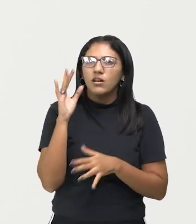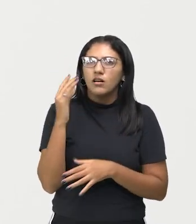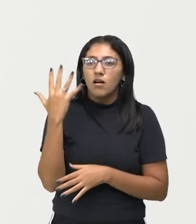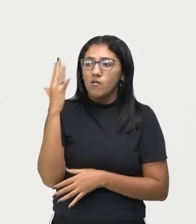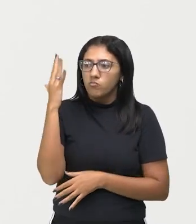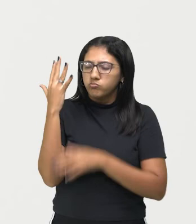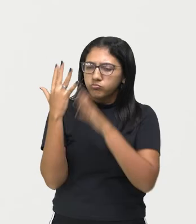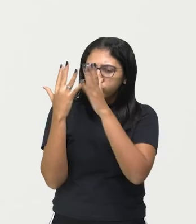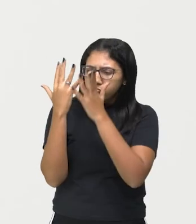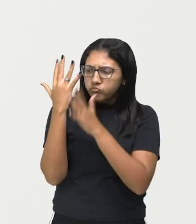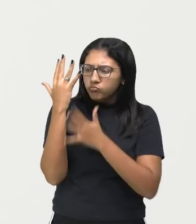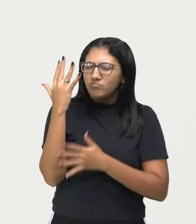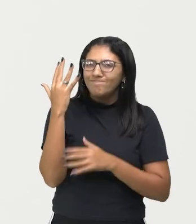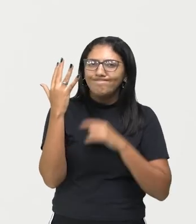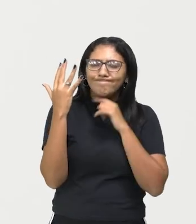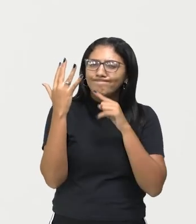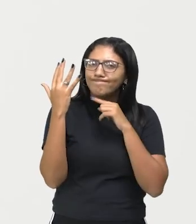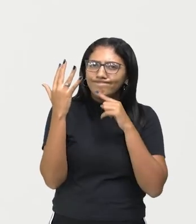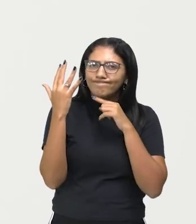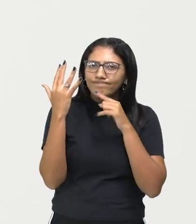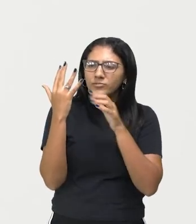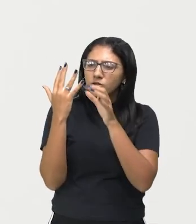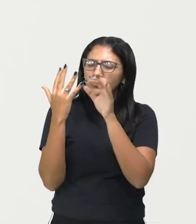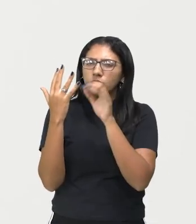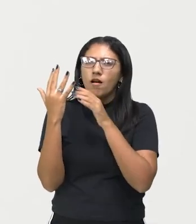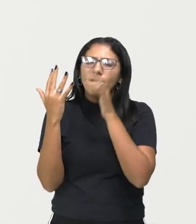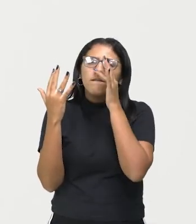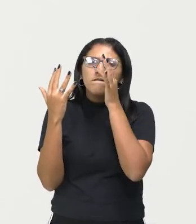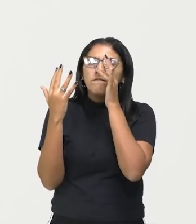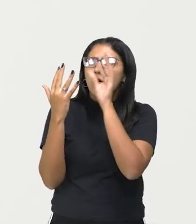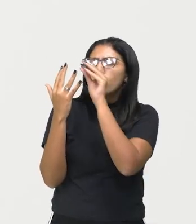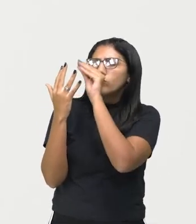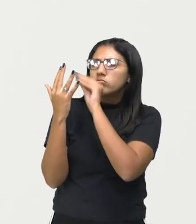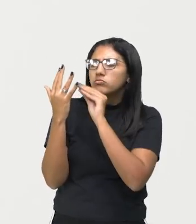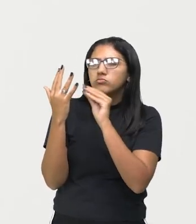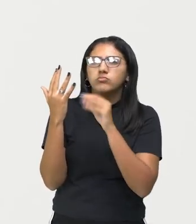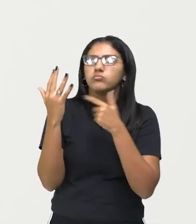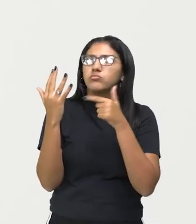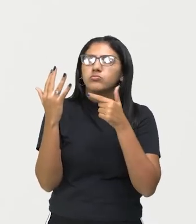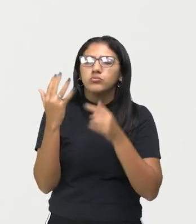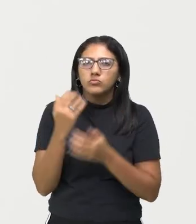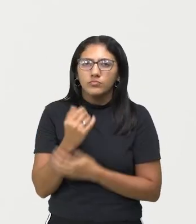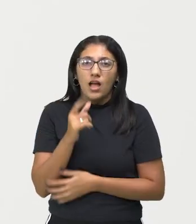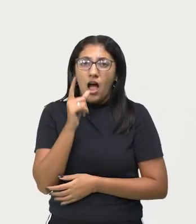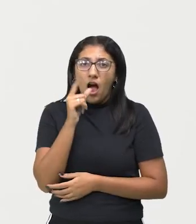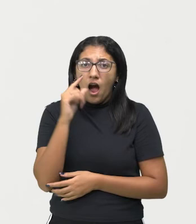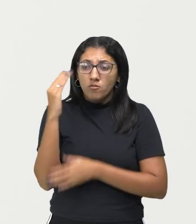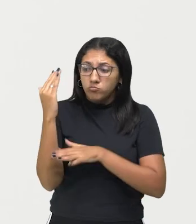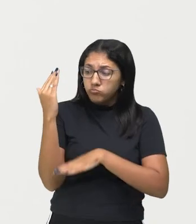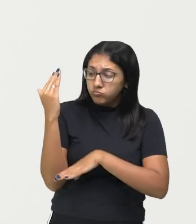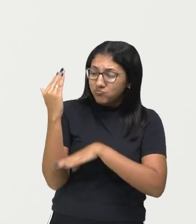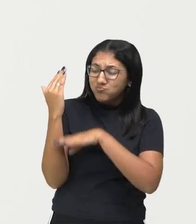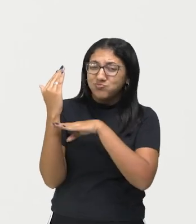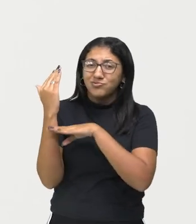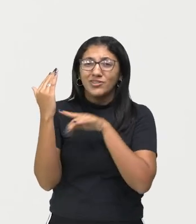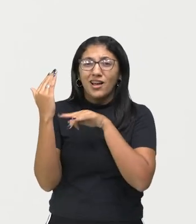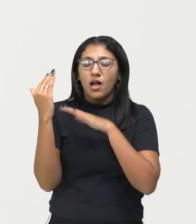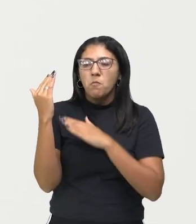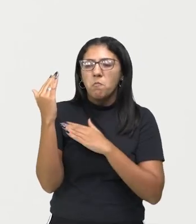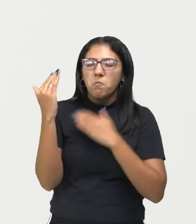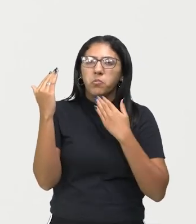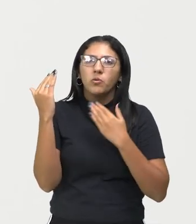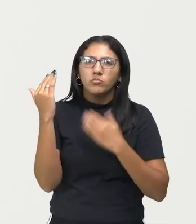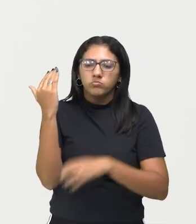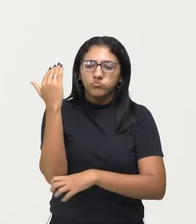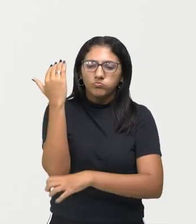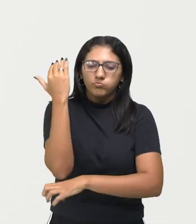ela não tem aí mais condições de dar flores, dar frutos, porque como ela foi alagada, ela acabou morrendo. E é